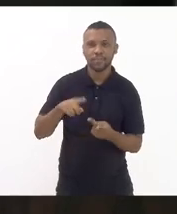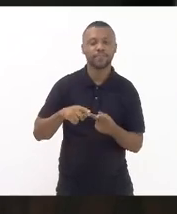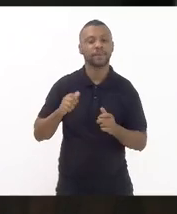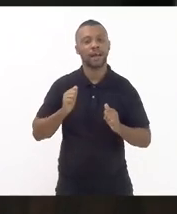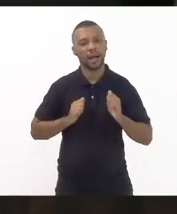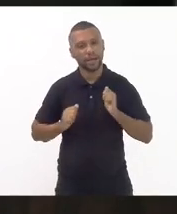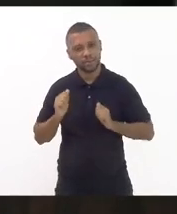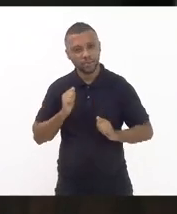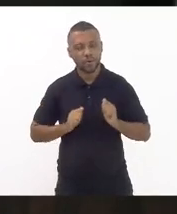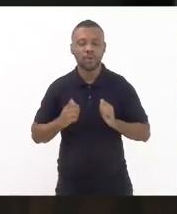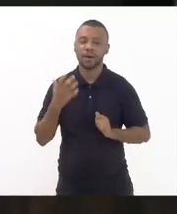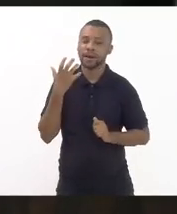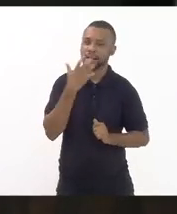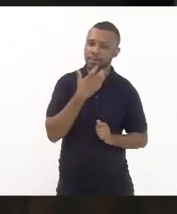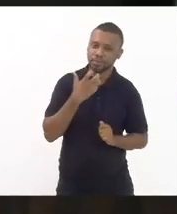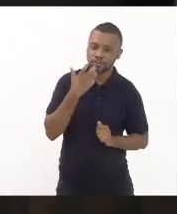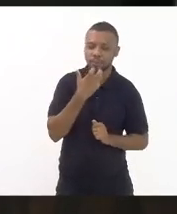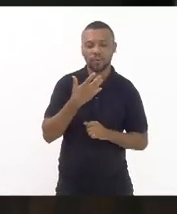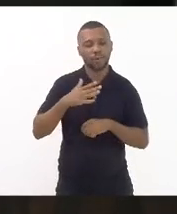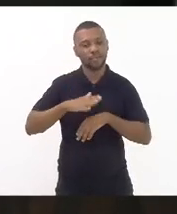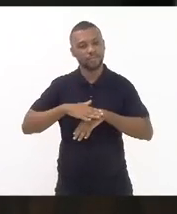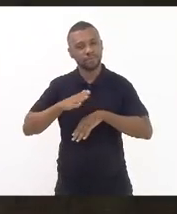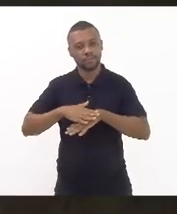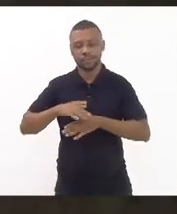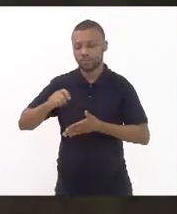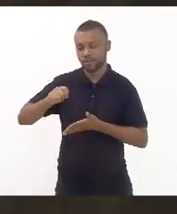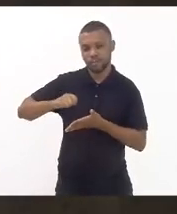ator, professor, cantor, compositor,